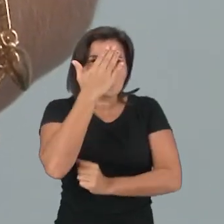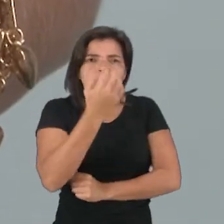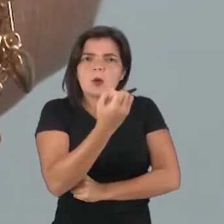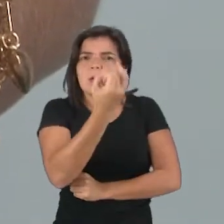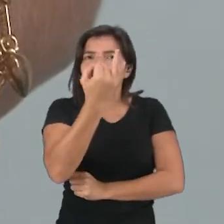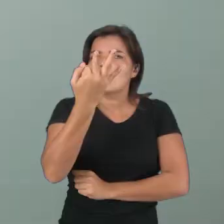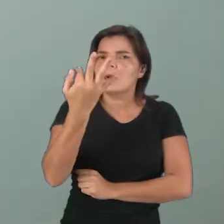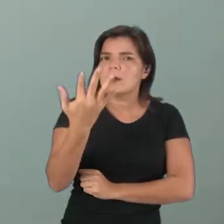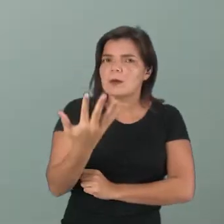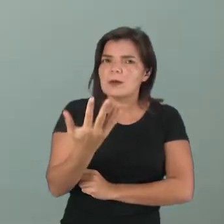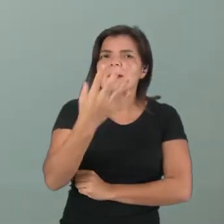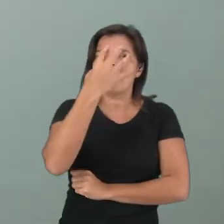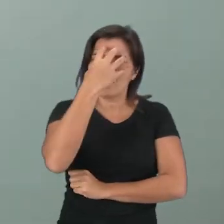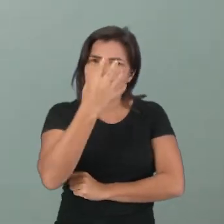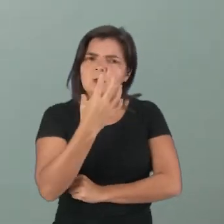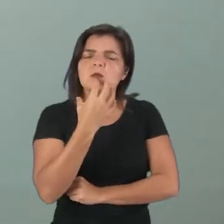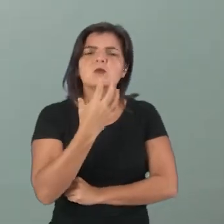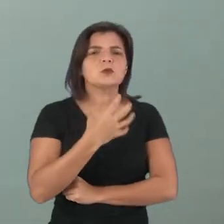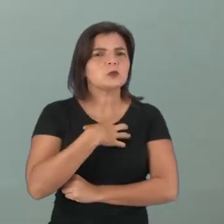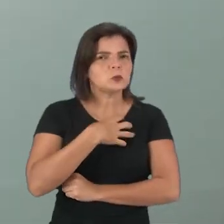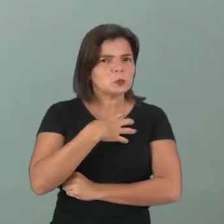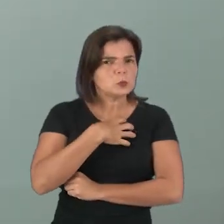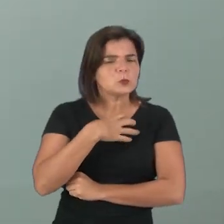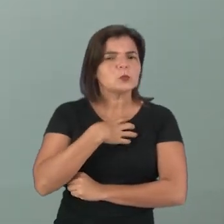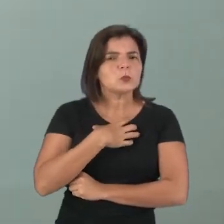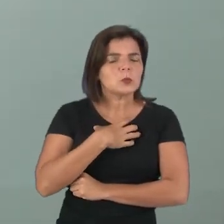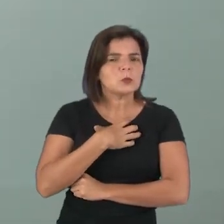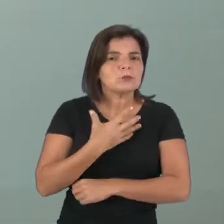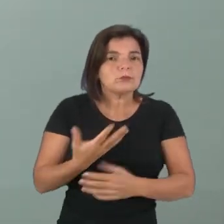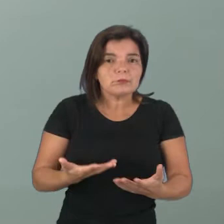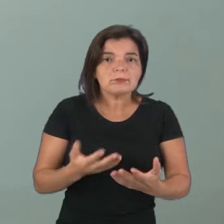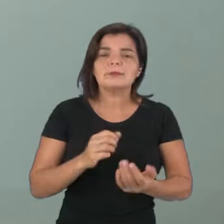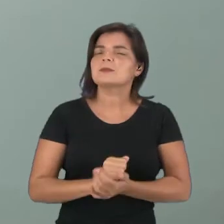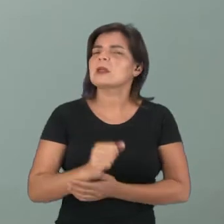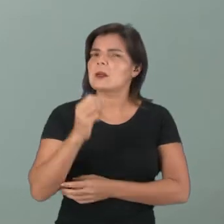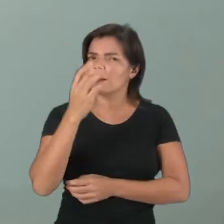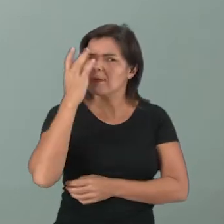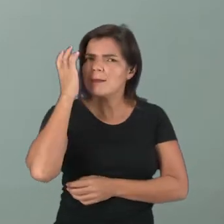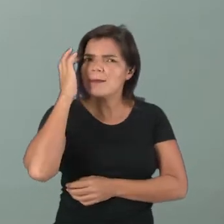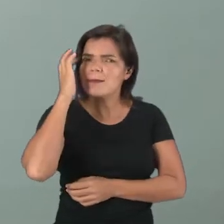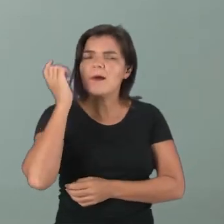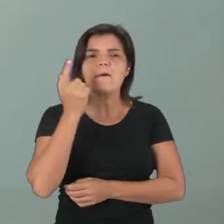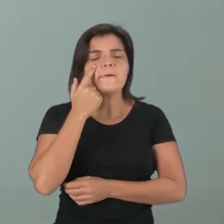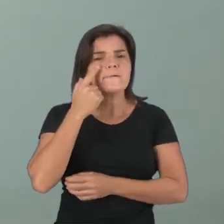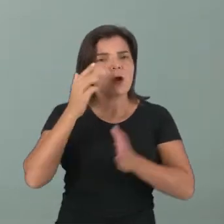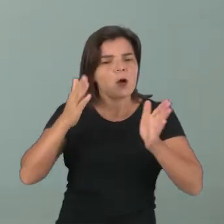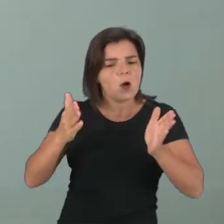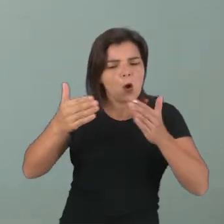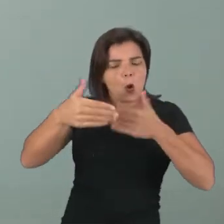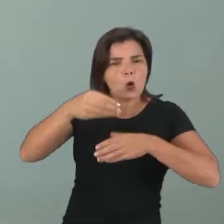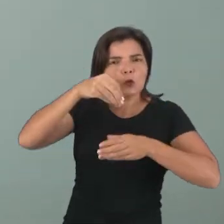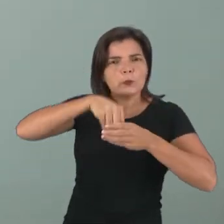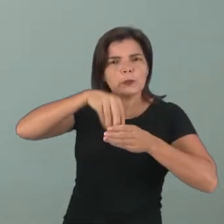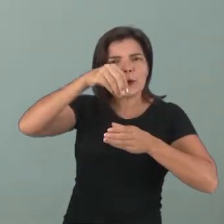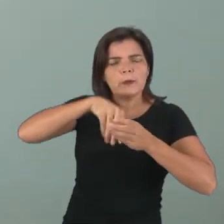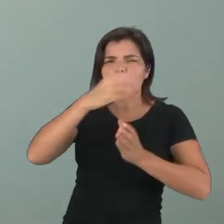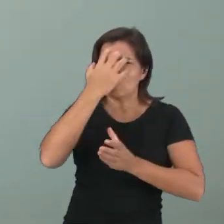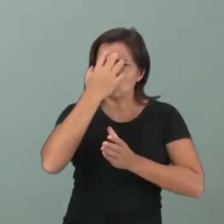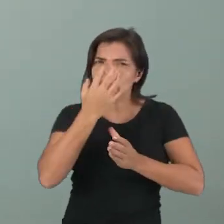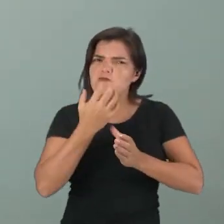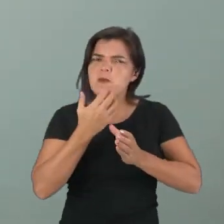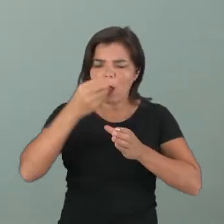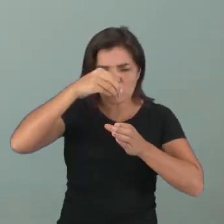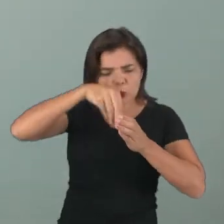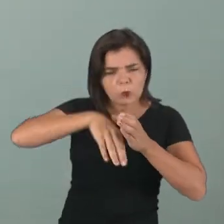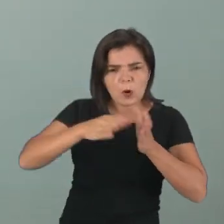a quantidade de raiva que eu senti em determinado momento? Será que eu posso encher uma caixa de raiva? Olha